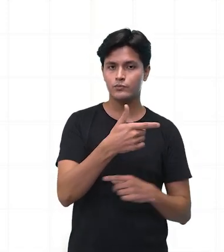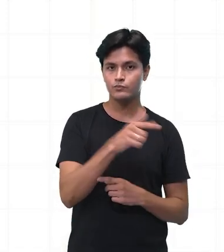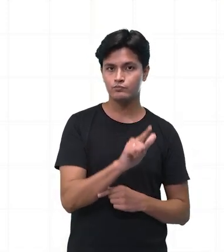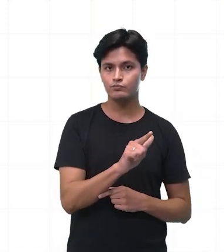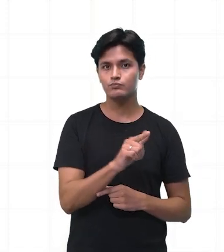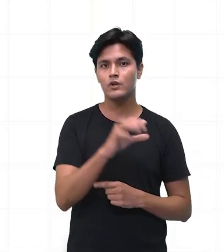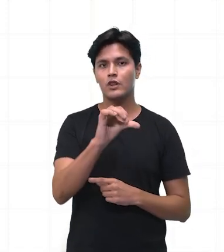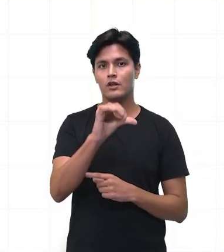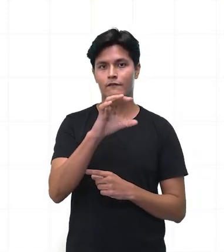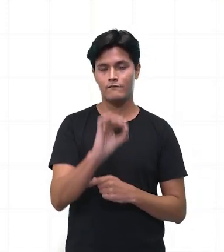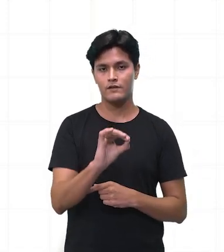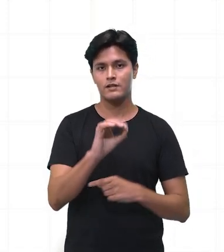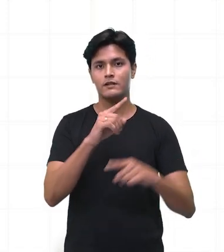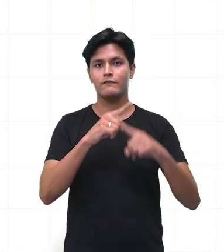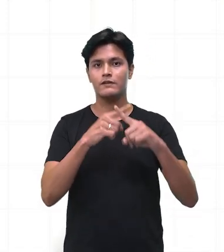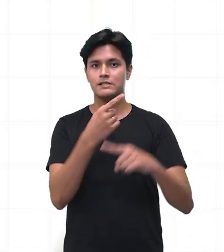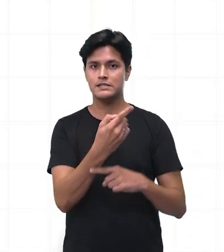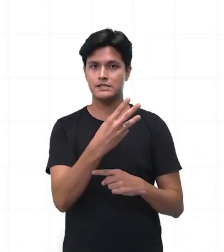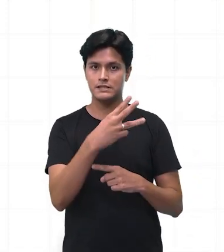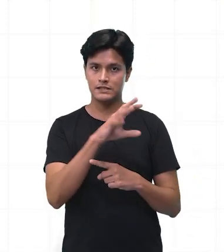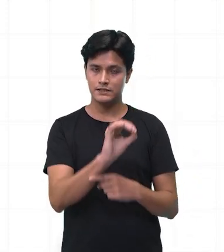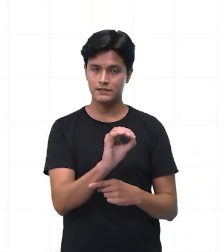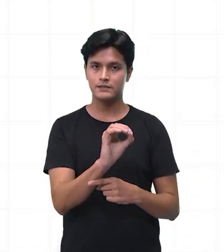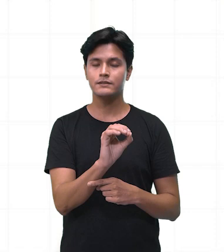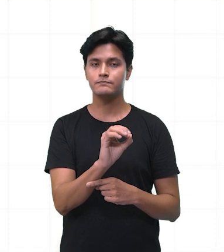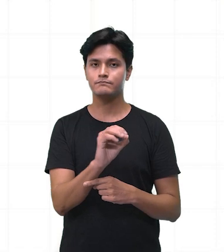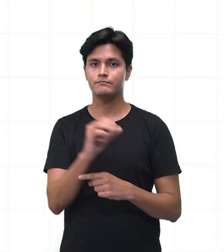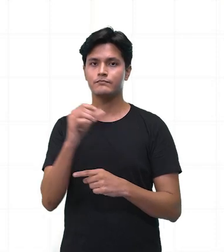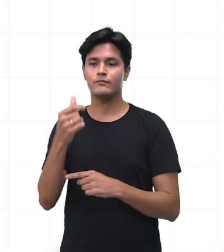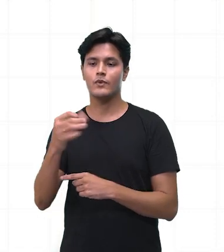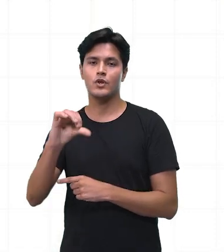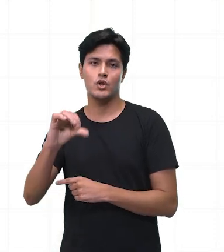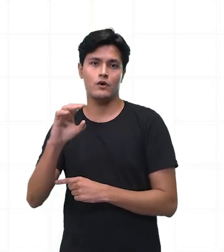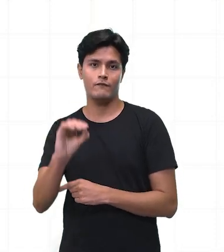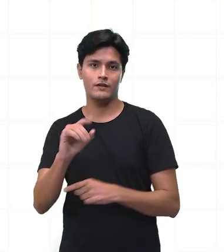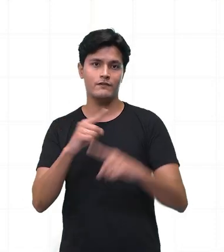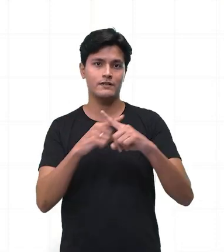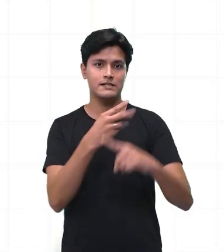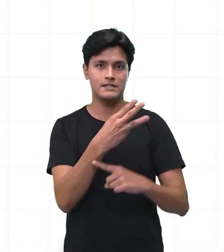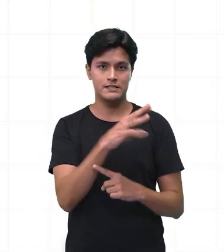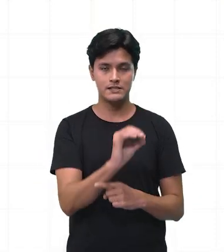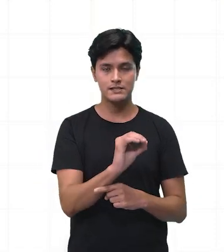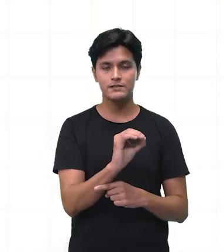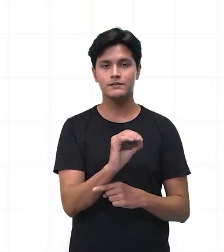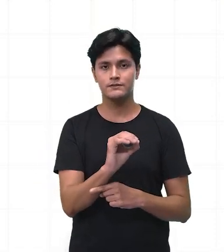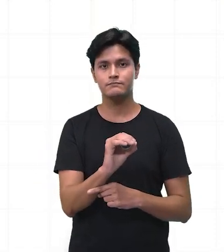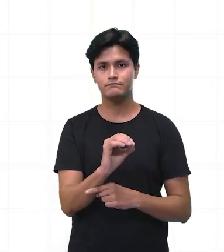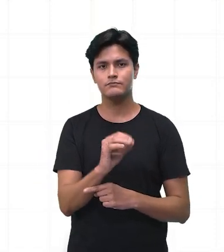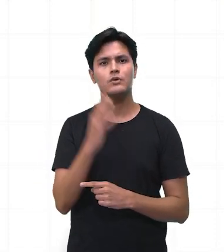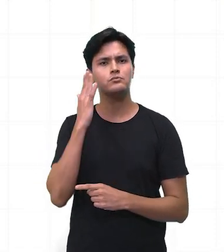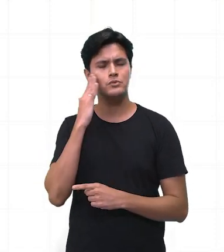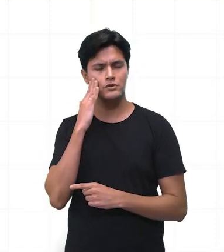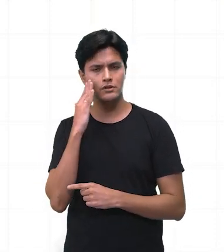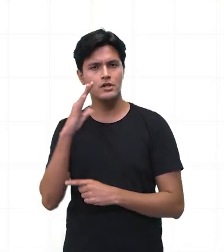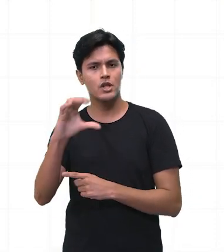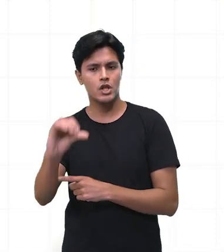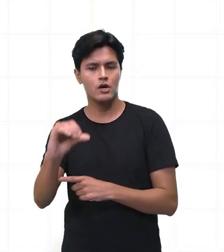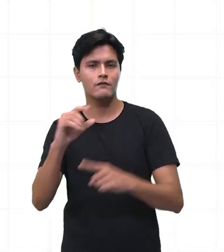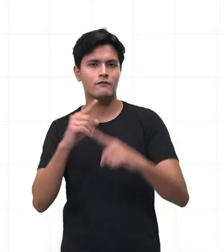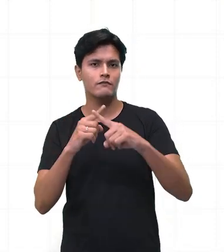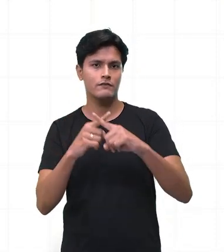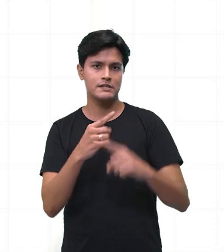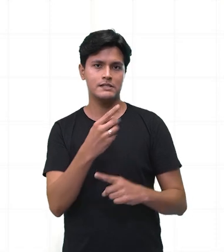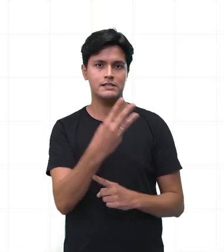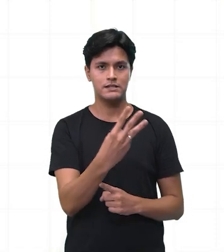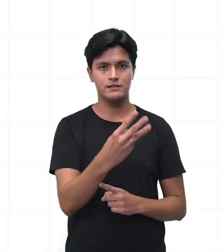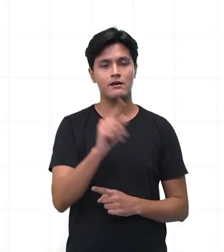30. E 90 vezes 30, eu sei quanto que é isso, né? 9 vezes 3 é 27, e você só repete